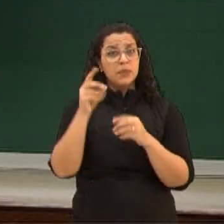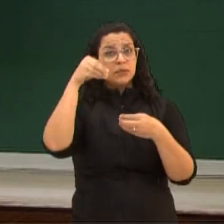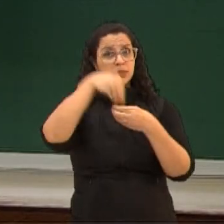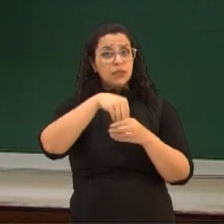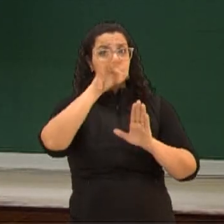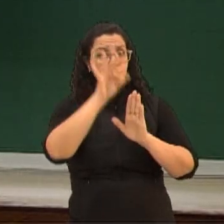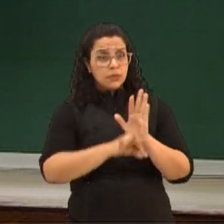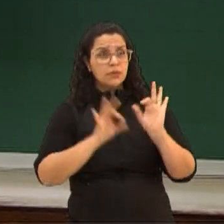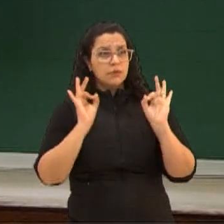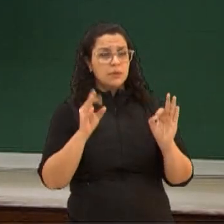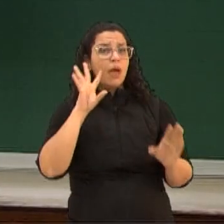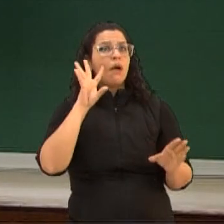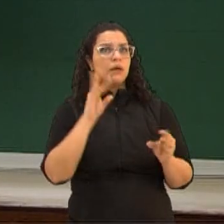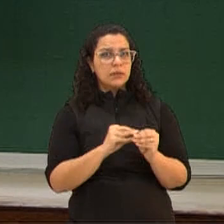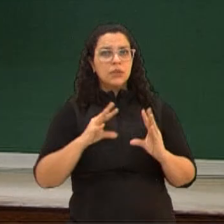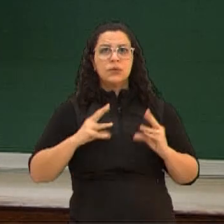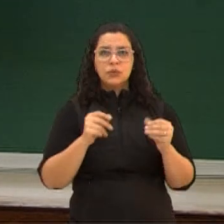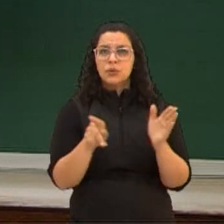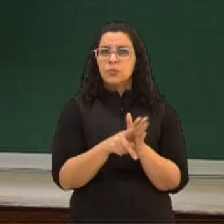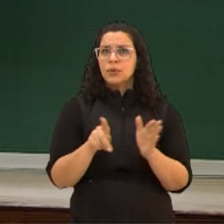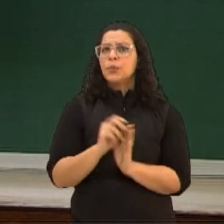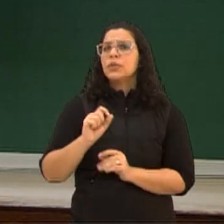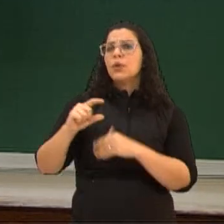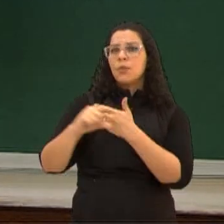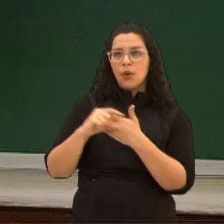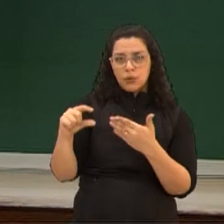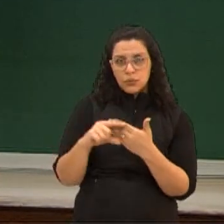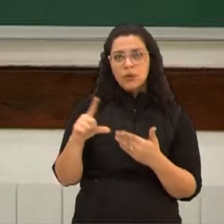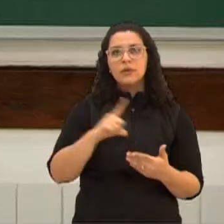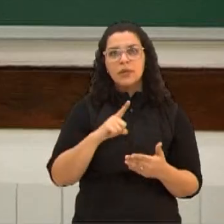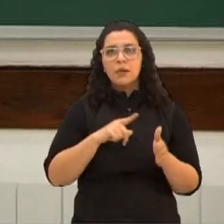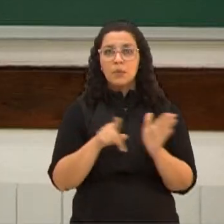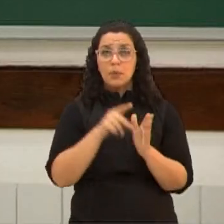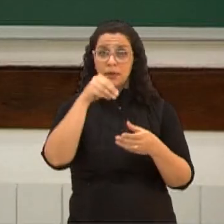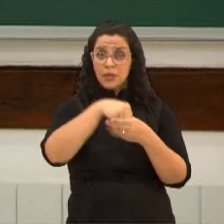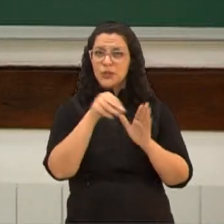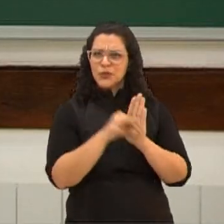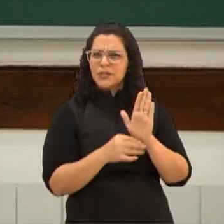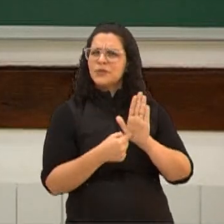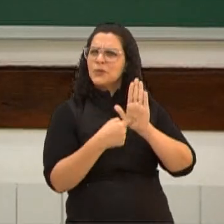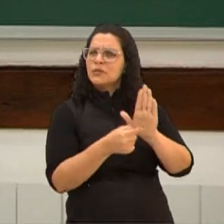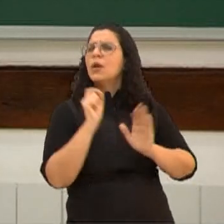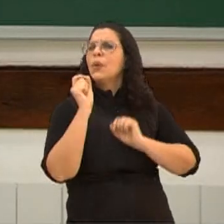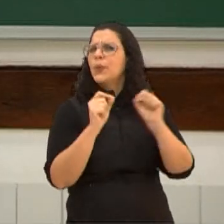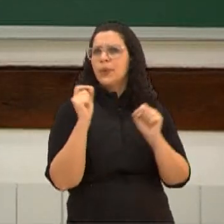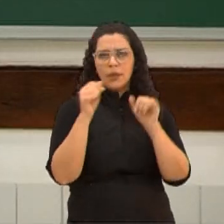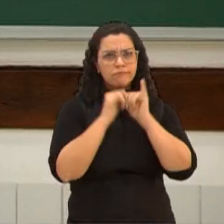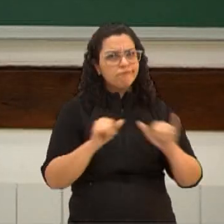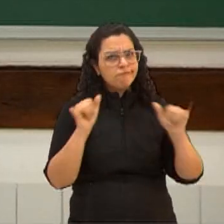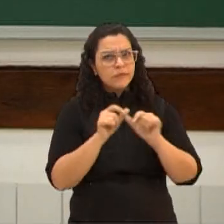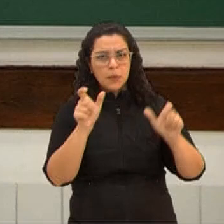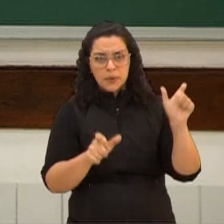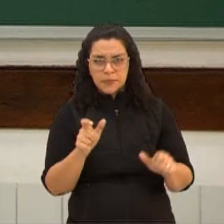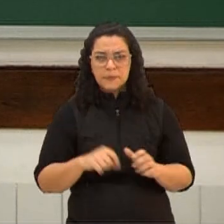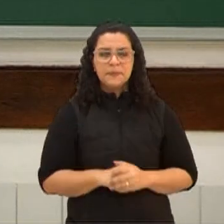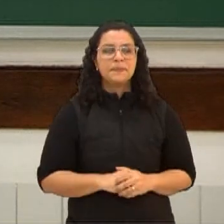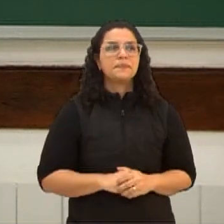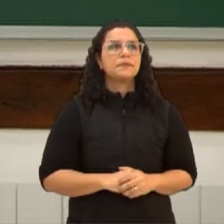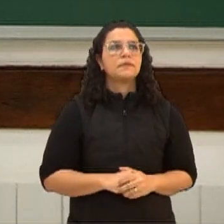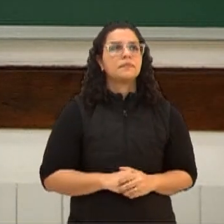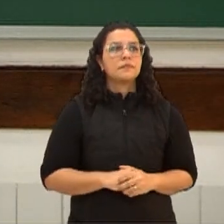dentro do texto, compreender o que o autor, do texto quis ali transmitir naquele